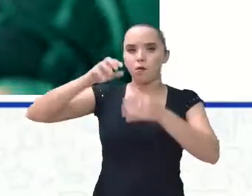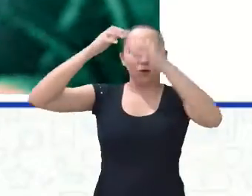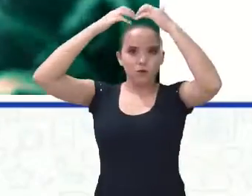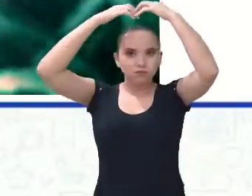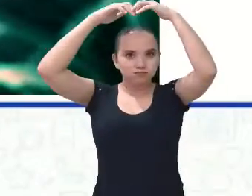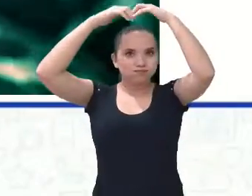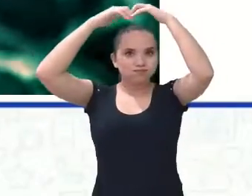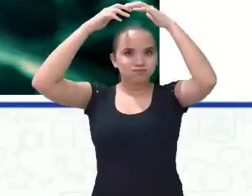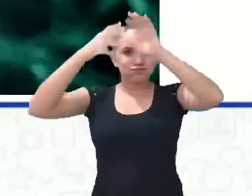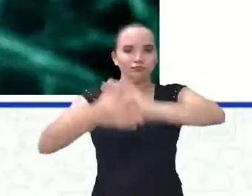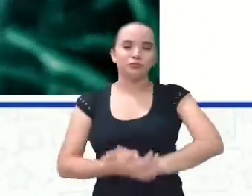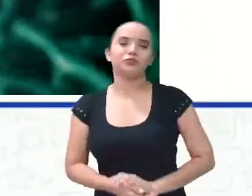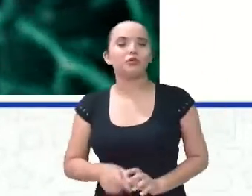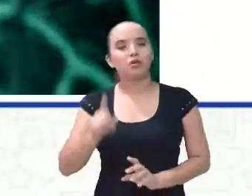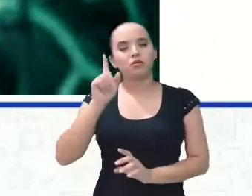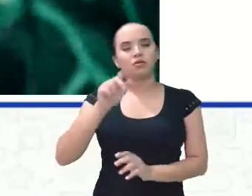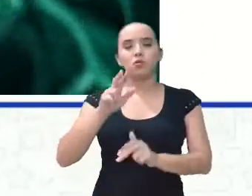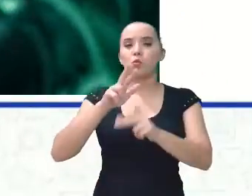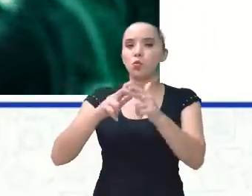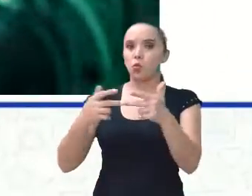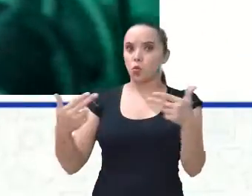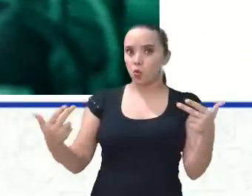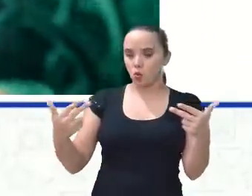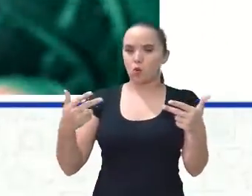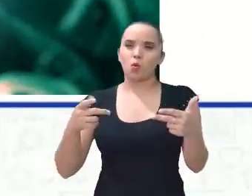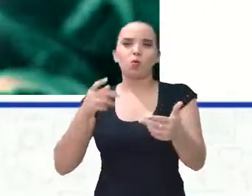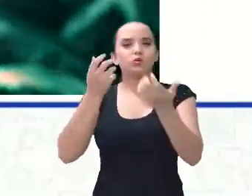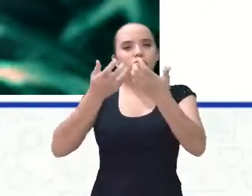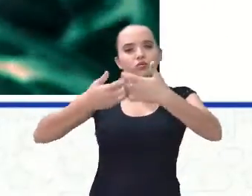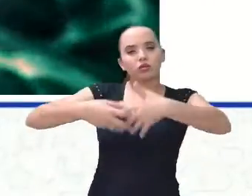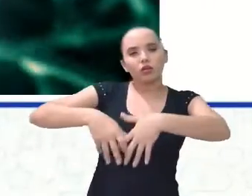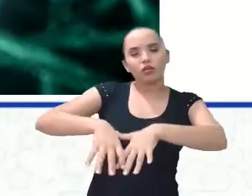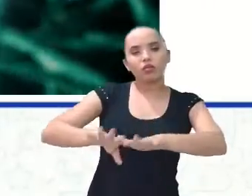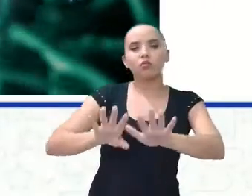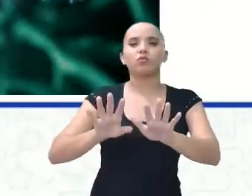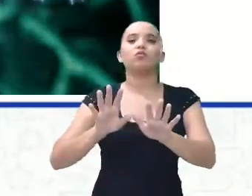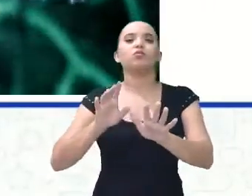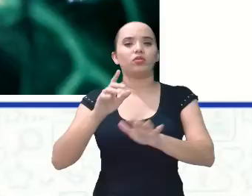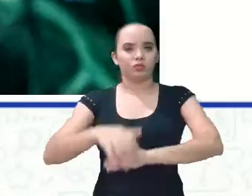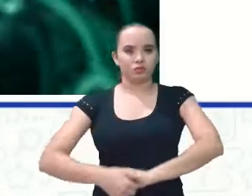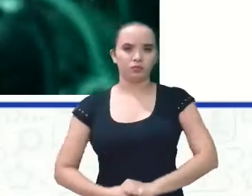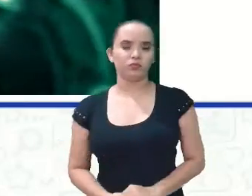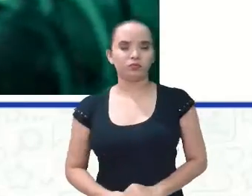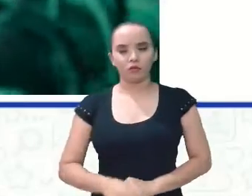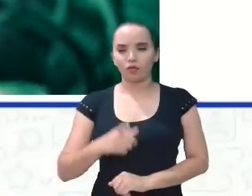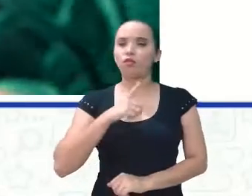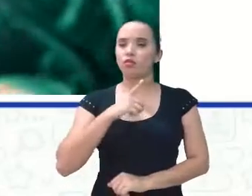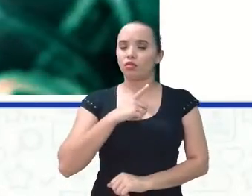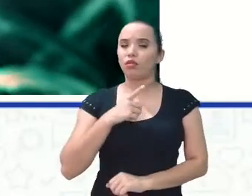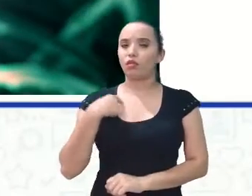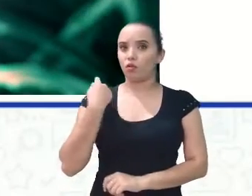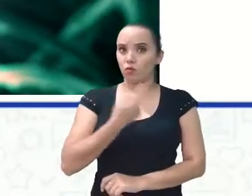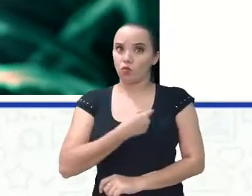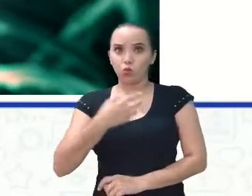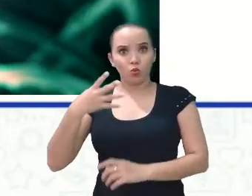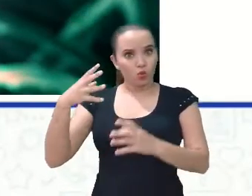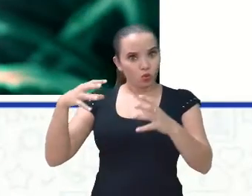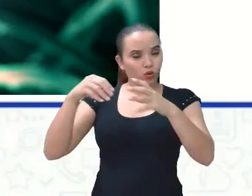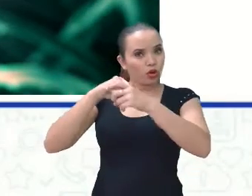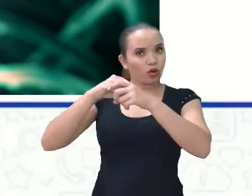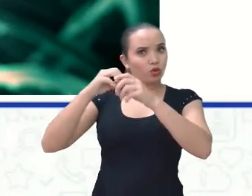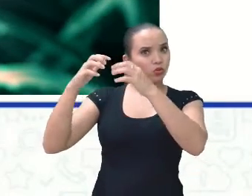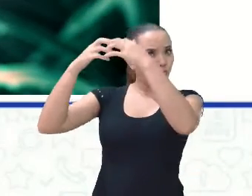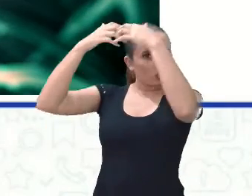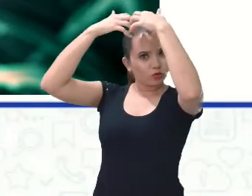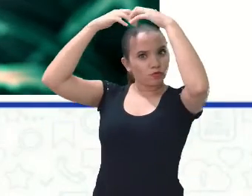são fenômenos naturais, né? São físicos, fenômenos físicos, que o nosso cérebro